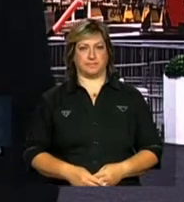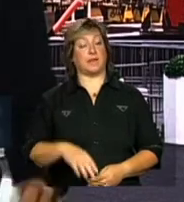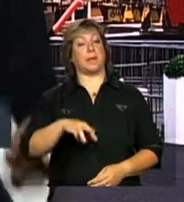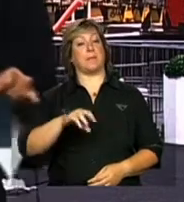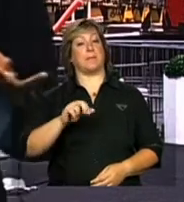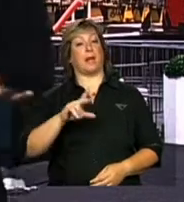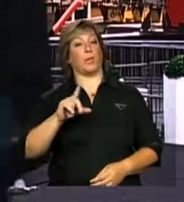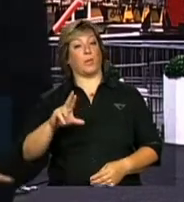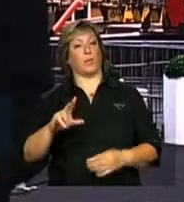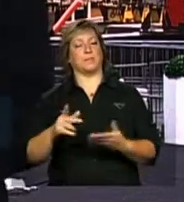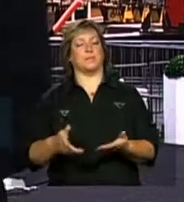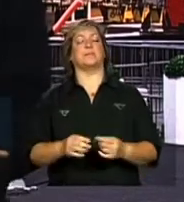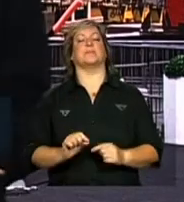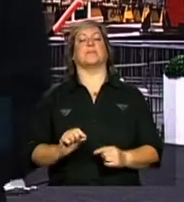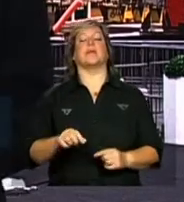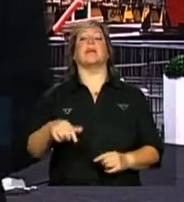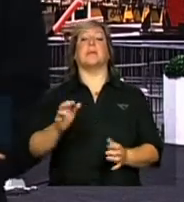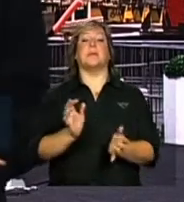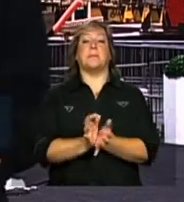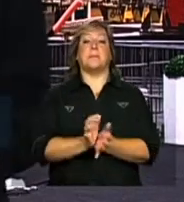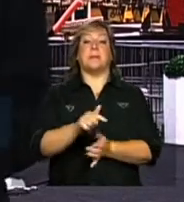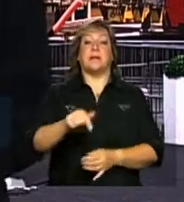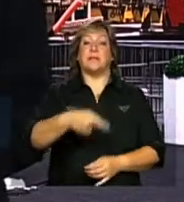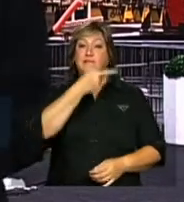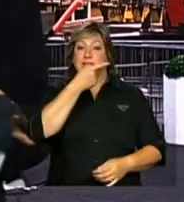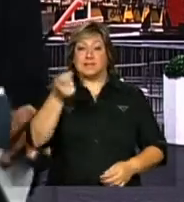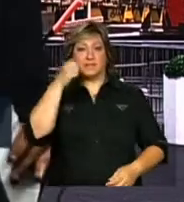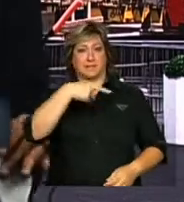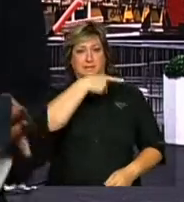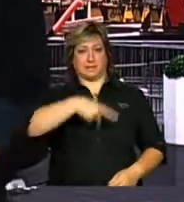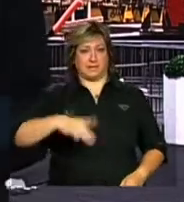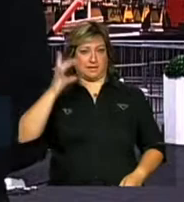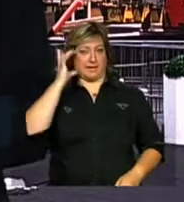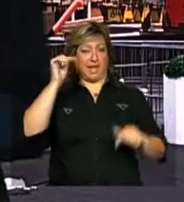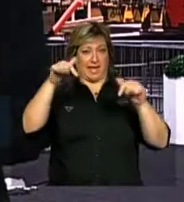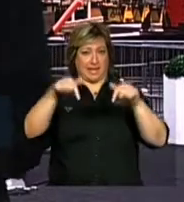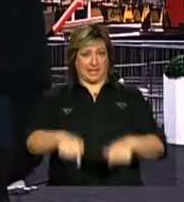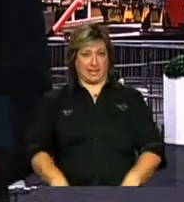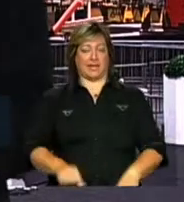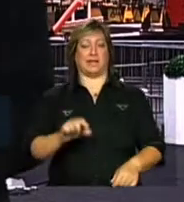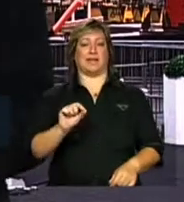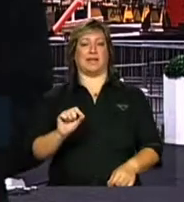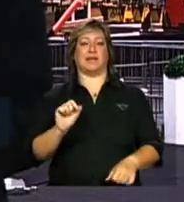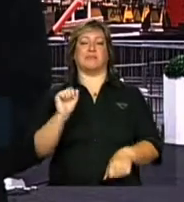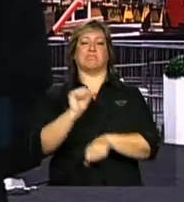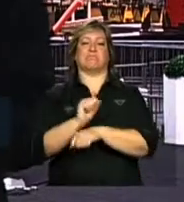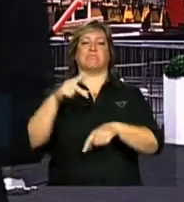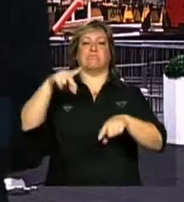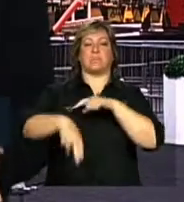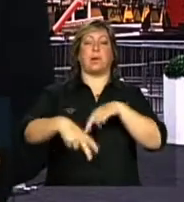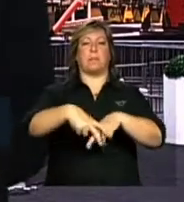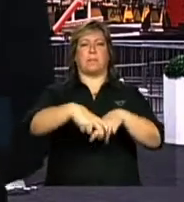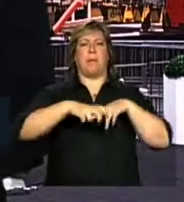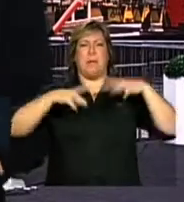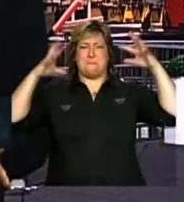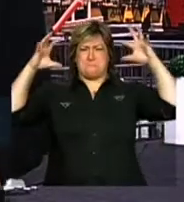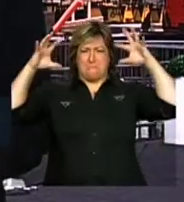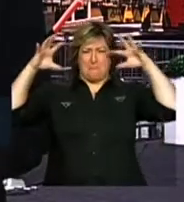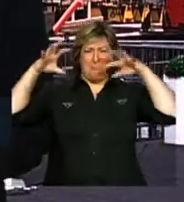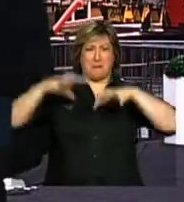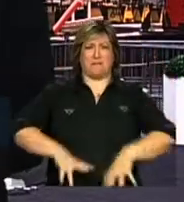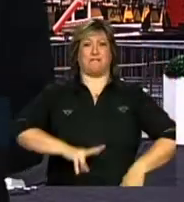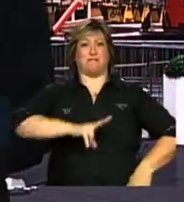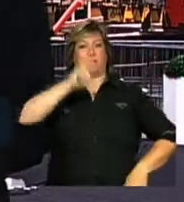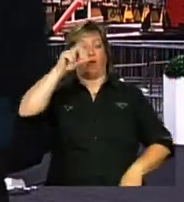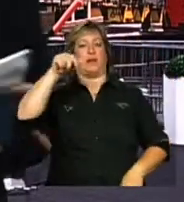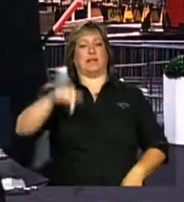Malu, parte da visita da presidenta Dilma Rousseff aqui ao Polo Naval de Rio Grande foi interrompida por conta das fortes chuvas que atingem o